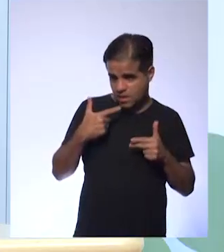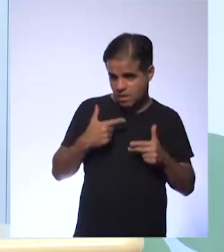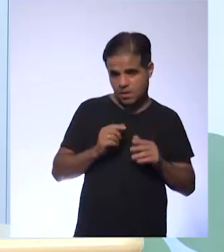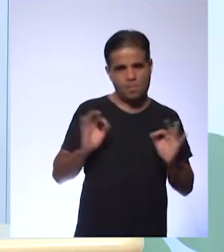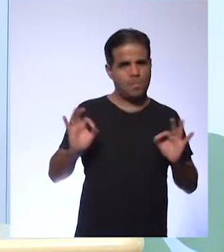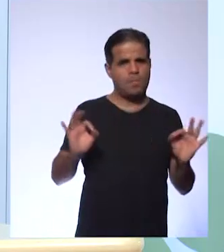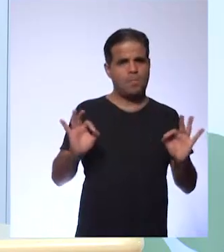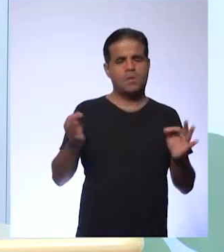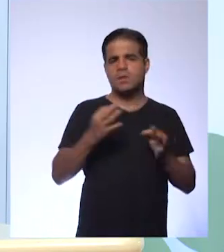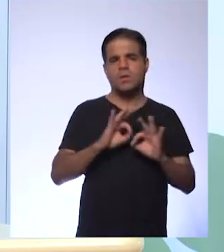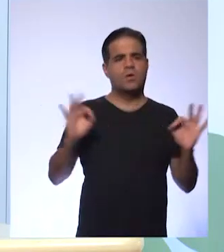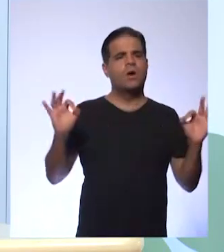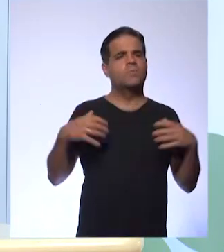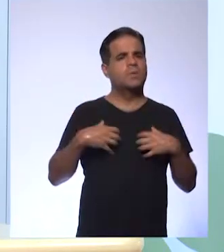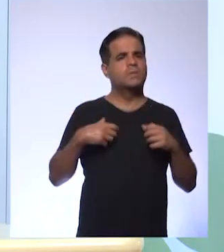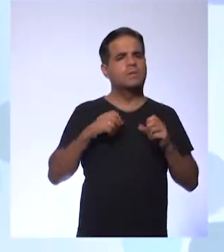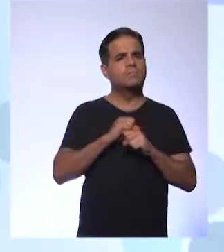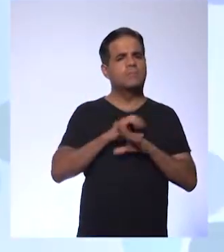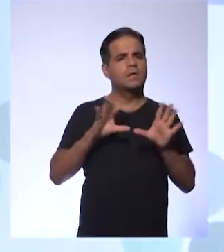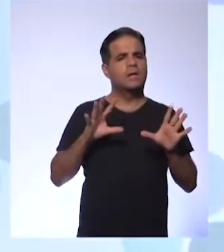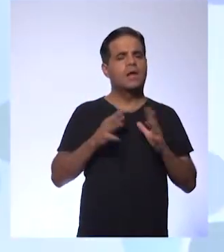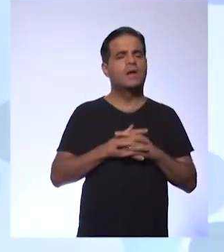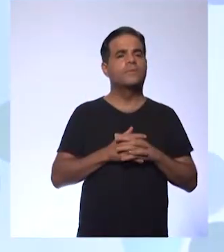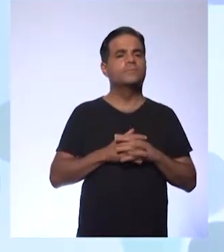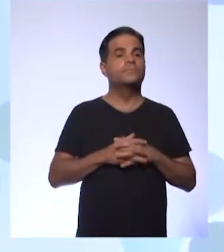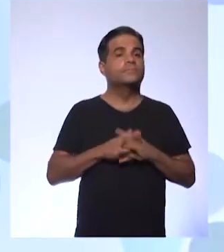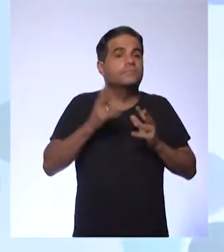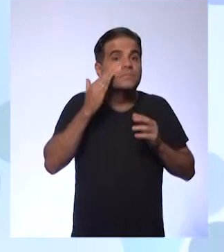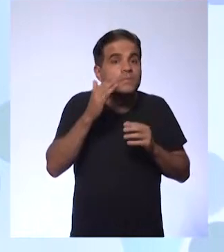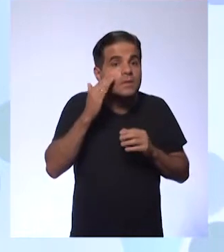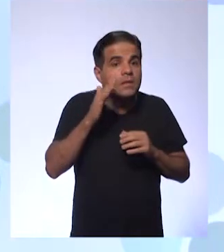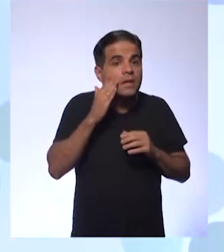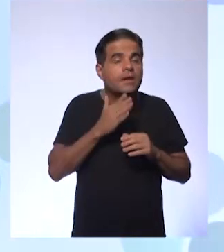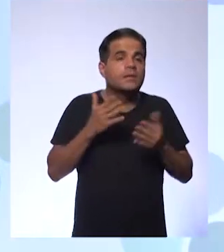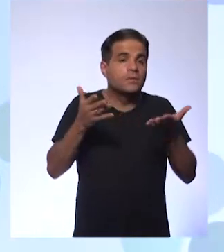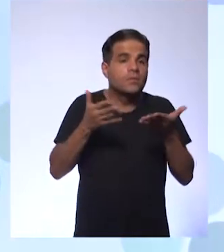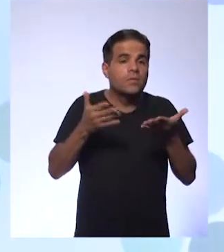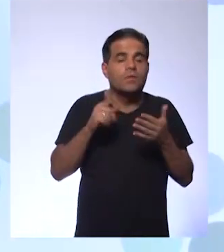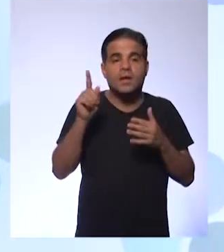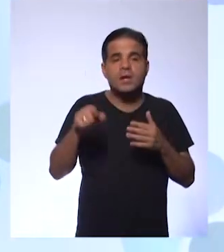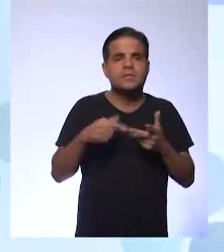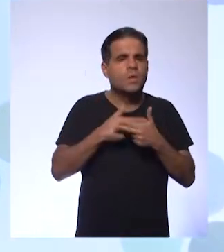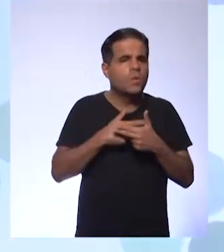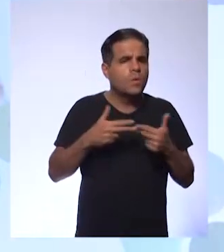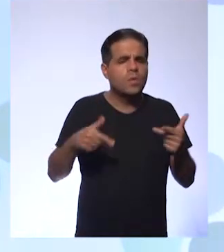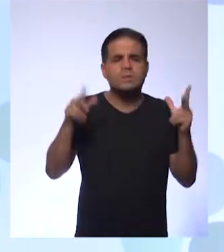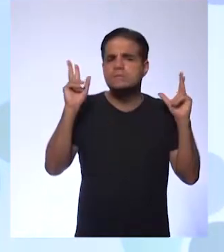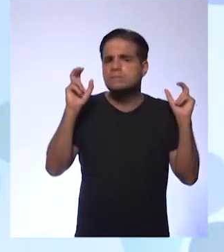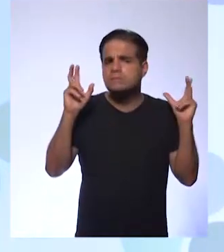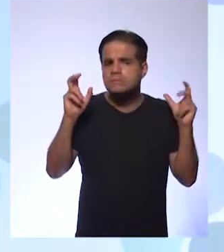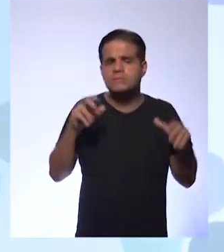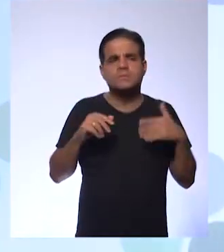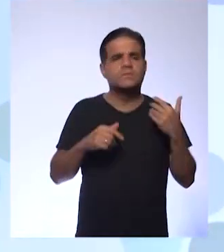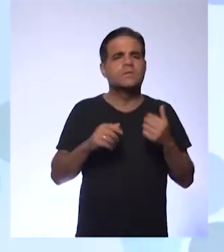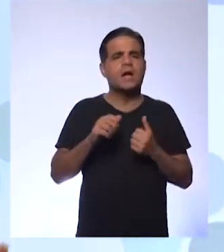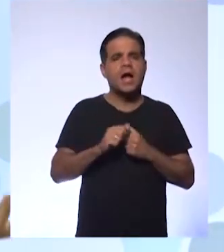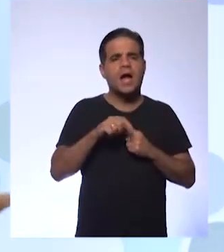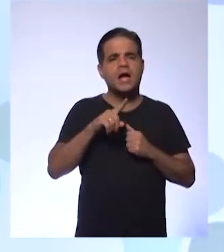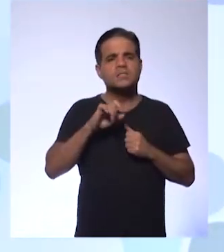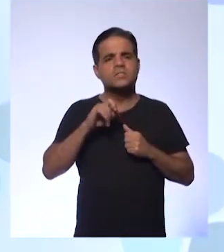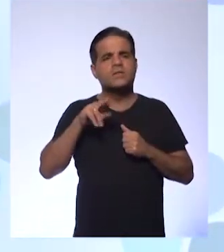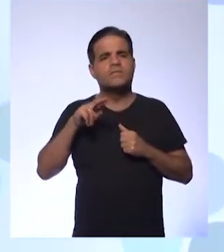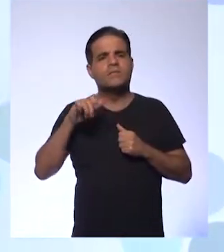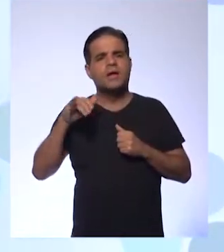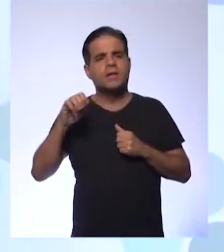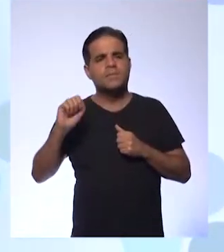ótimo. Acho que ficou Muito. bem claro. Então, Uhum. gente, entenda de uma vez por todas que essa coisa, essa questão de adverbial,